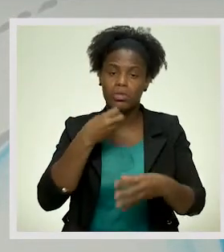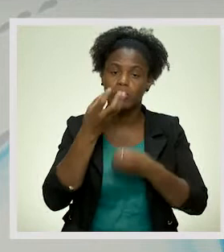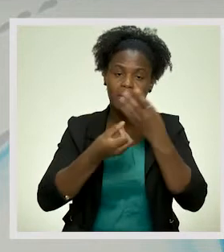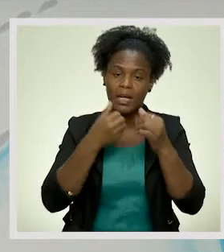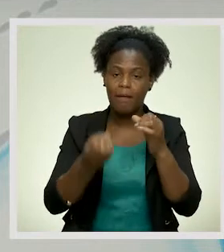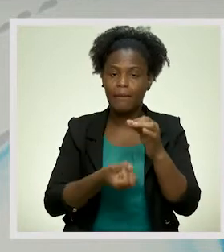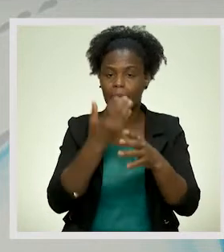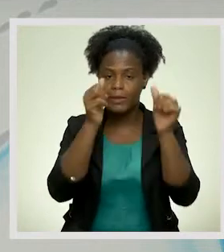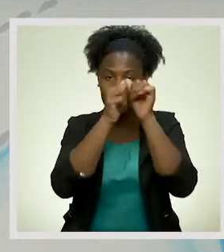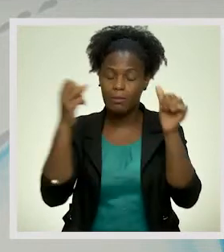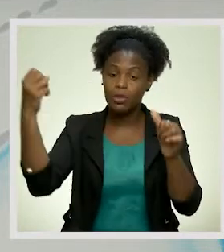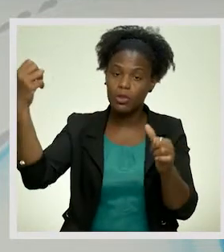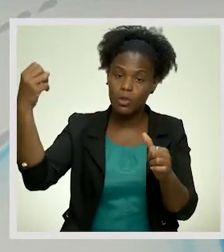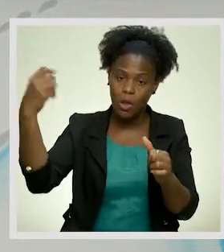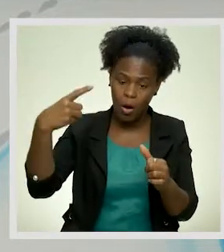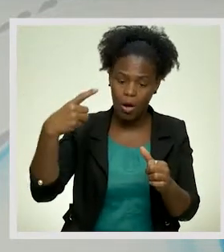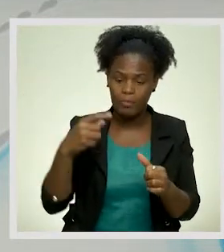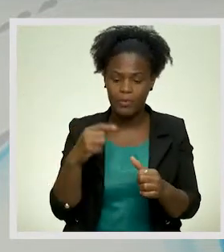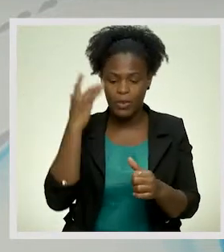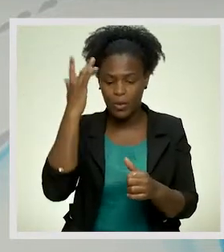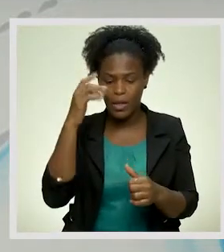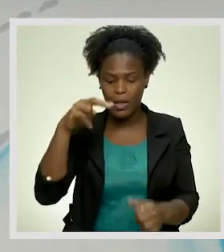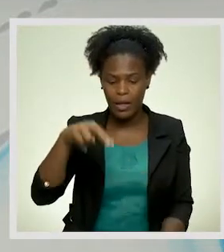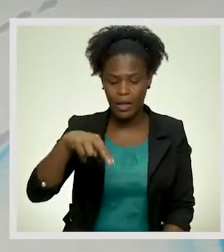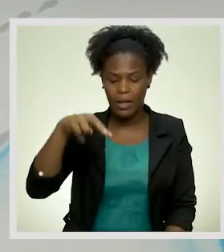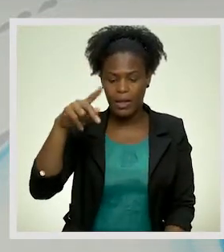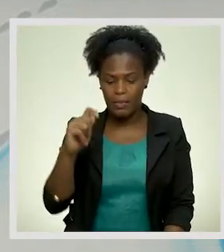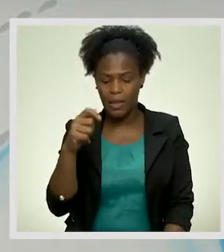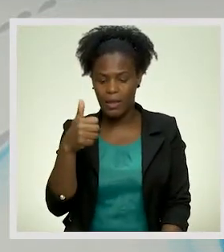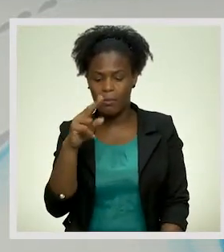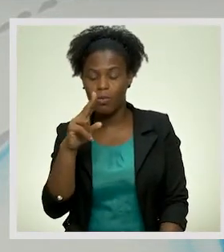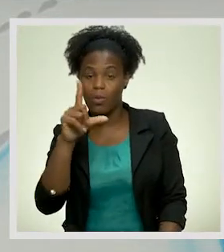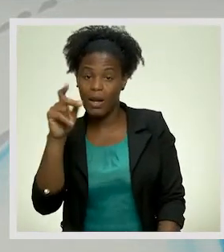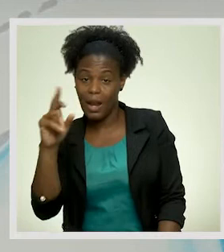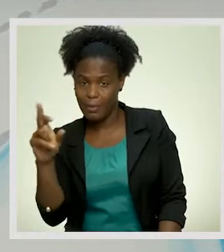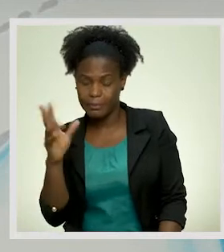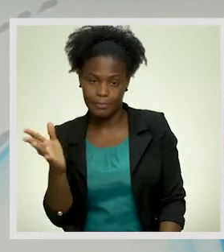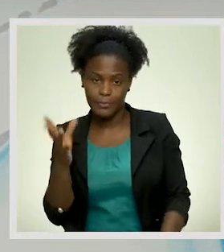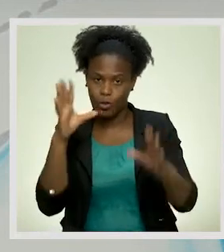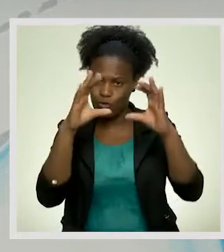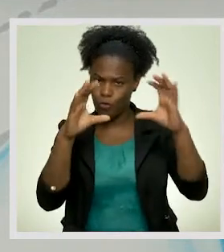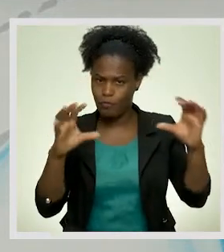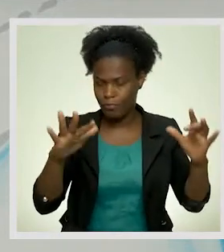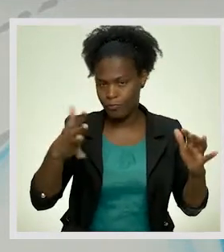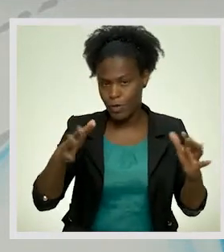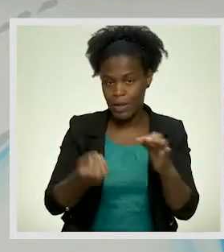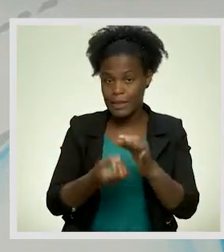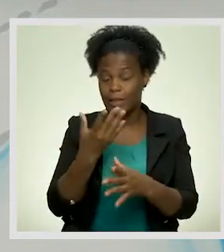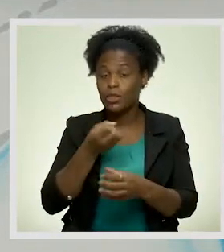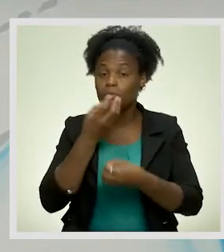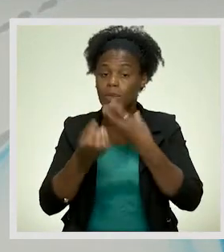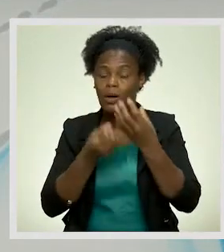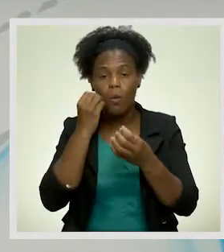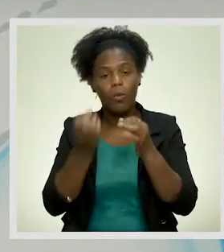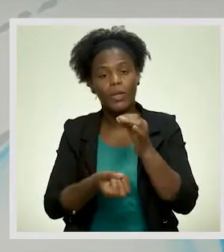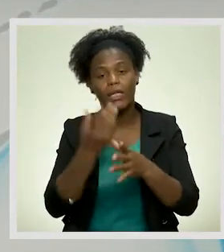sistema solar, que é a teoria nebular reformulada, que explica a origem do